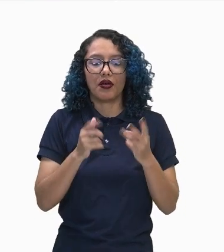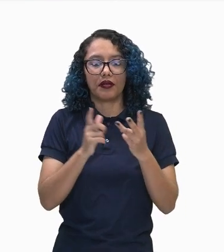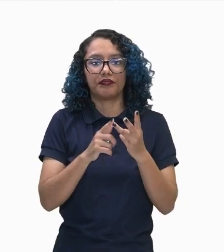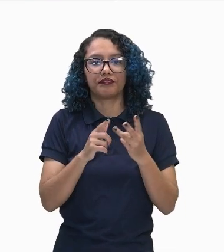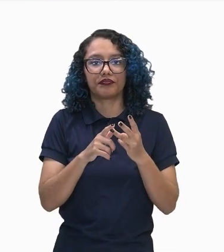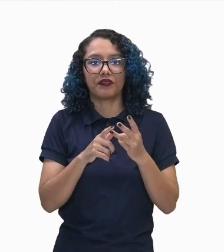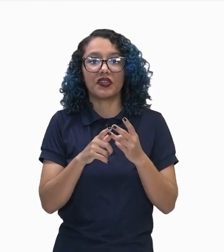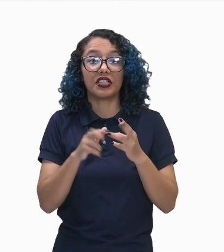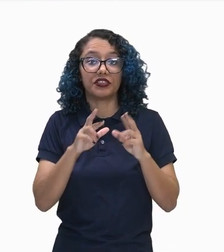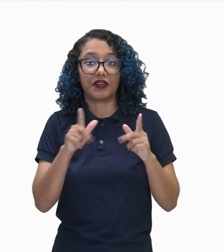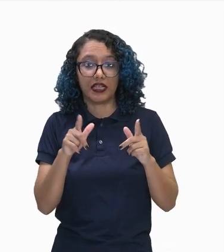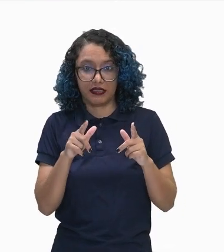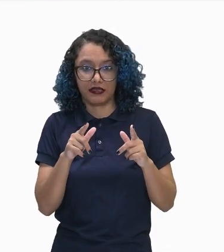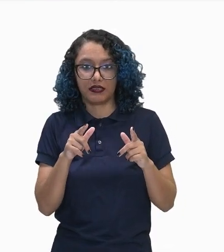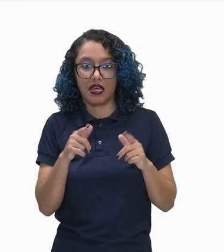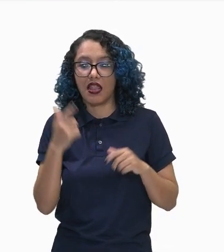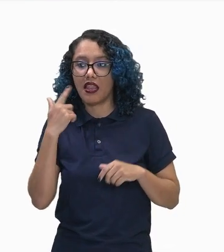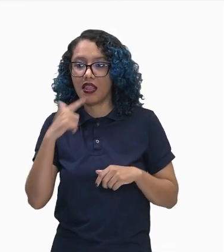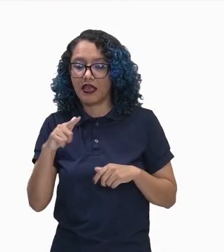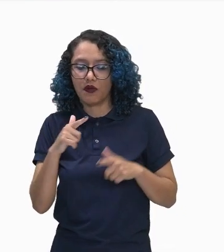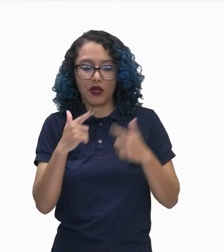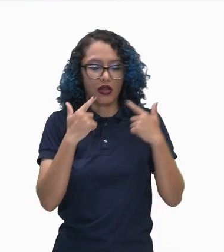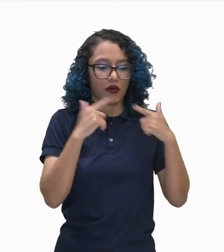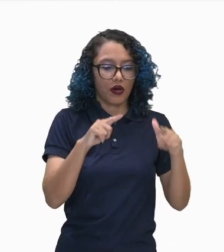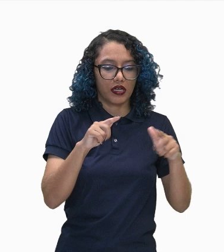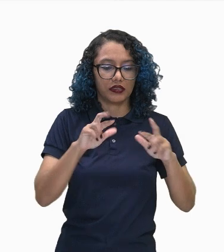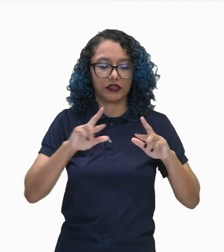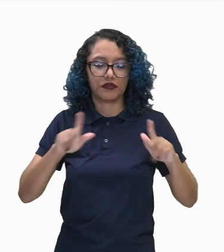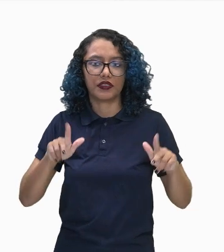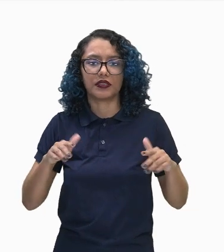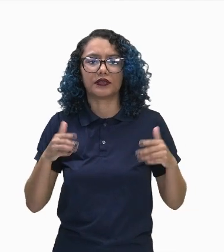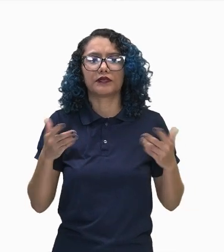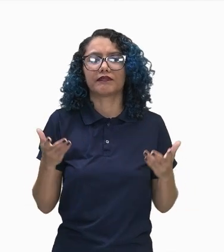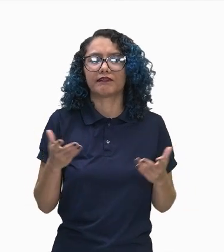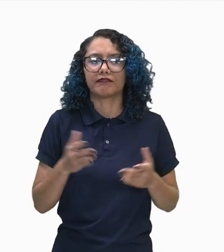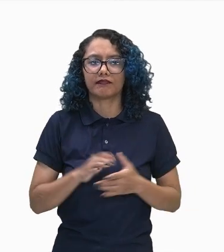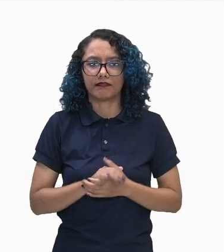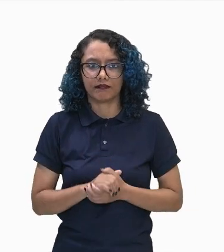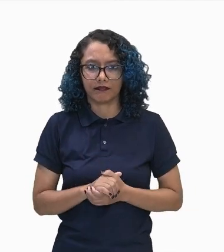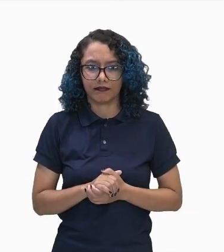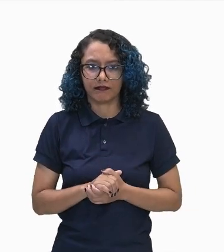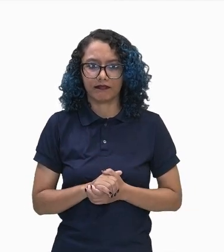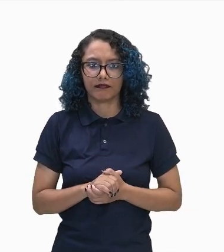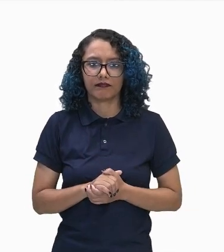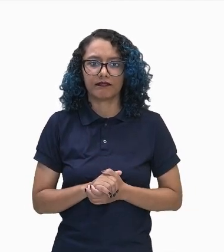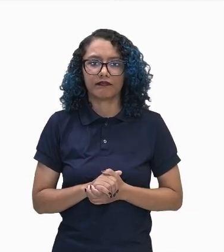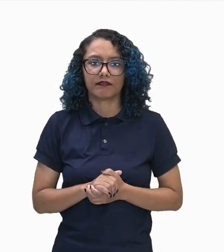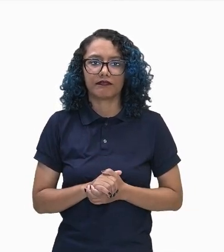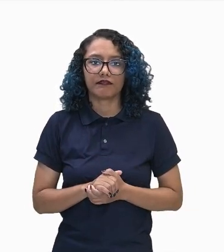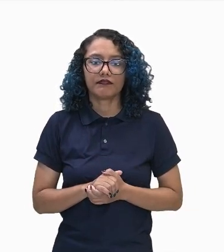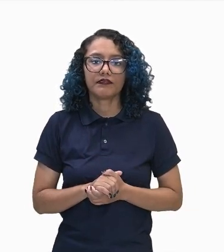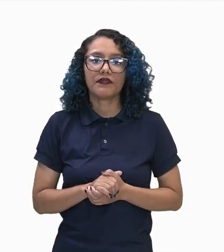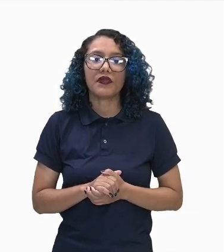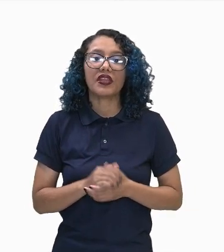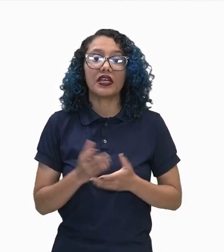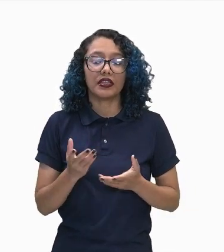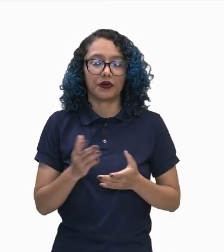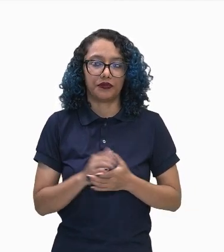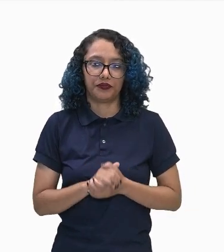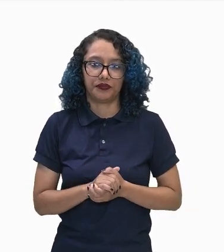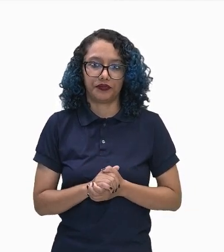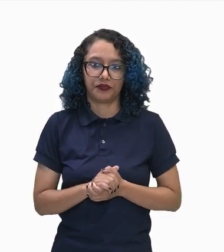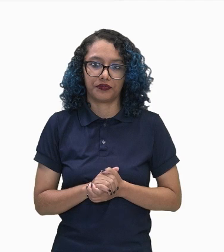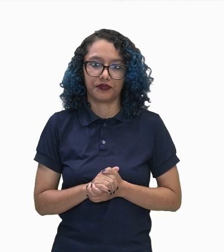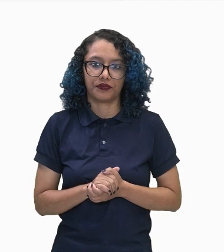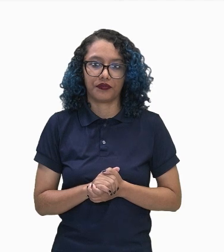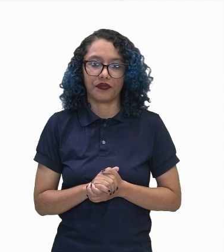linguagem. Diferença entre língua e linguagem. A língua e a linguagem. A diferença entre a